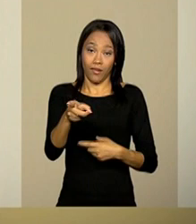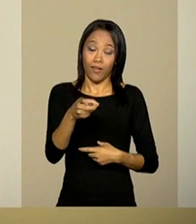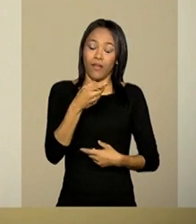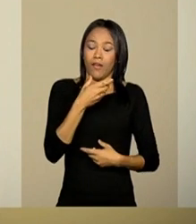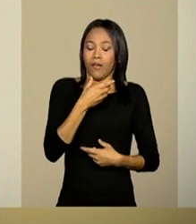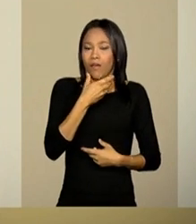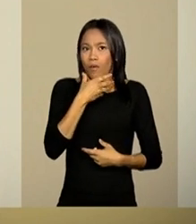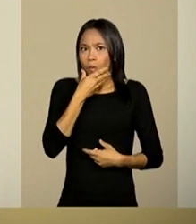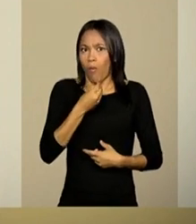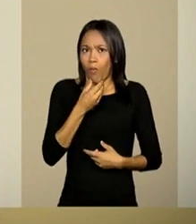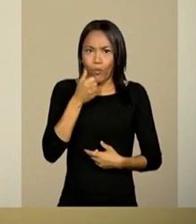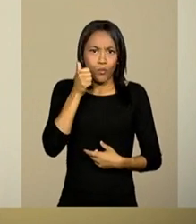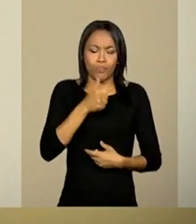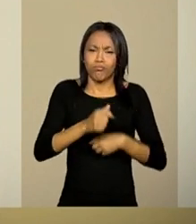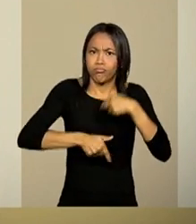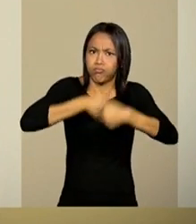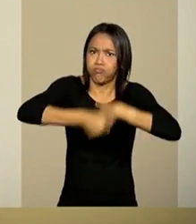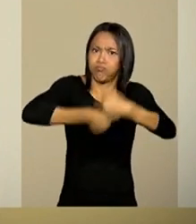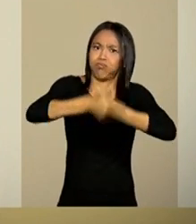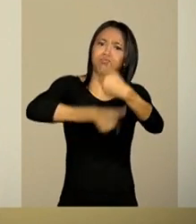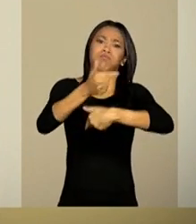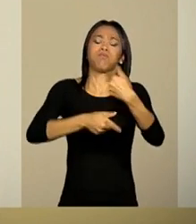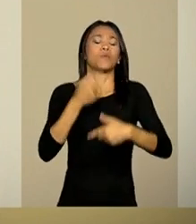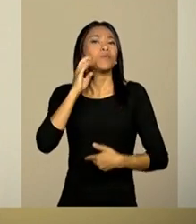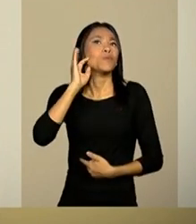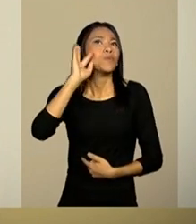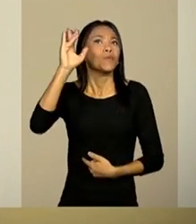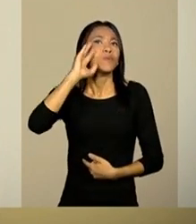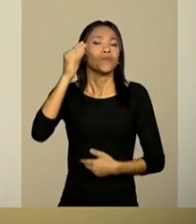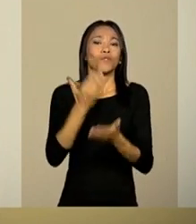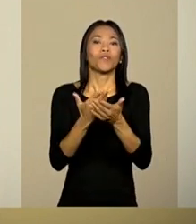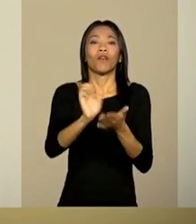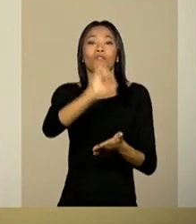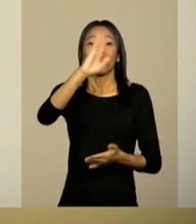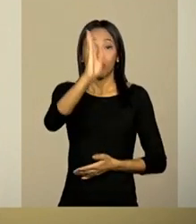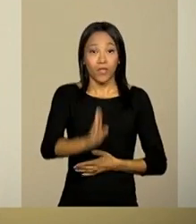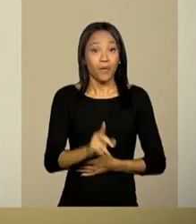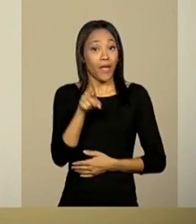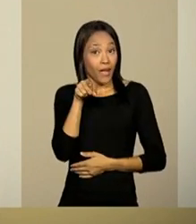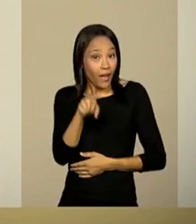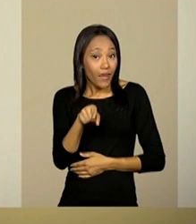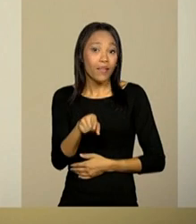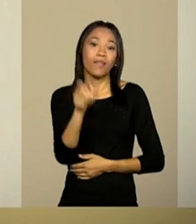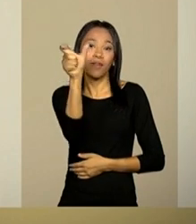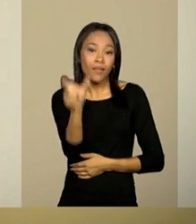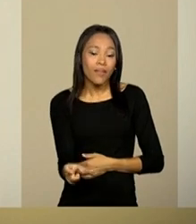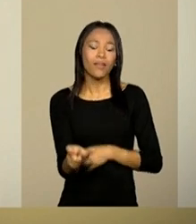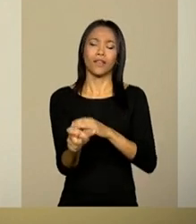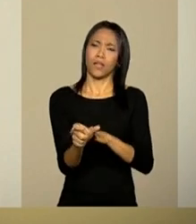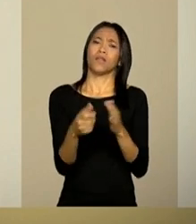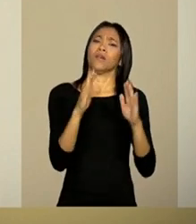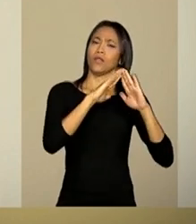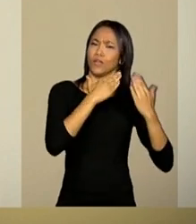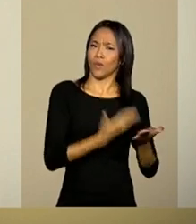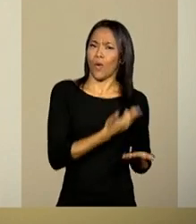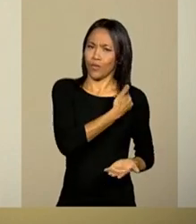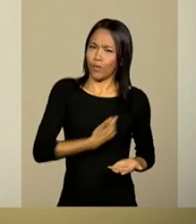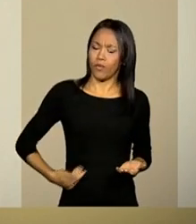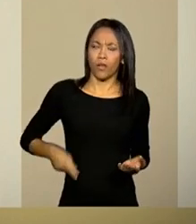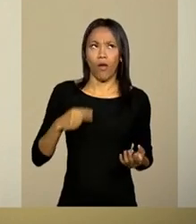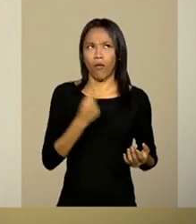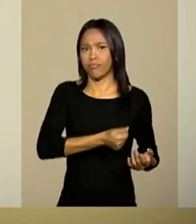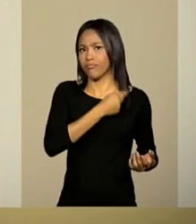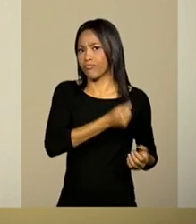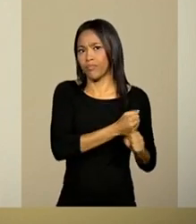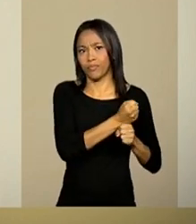batalhador que sempre teve o sonho de estudar no exterior ele foi aluno Luciano de uma escola pública a vida toda se